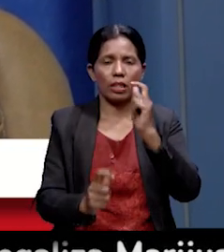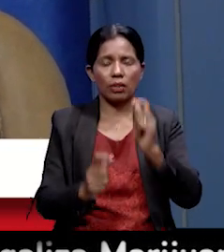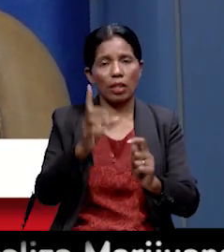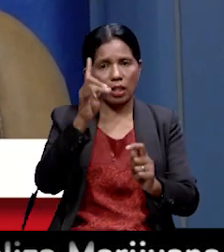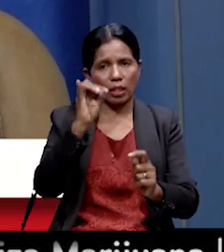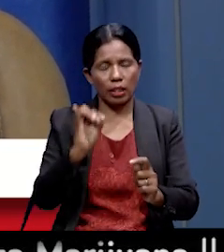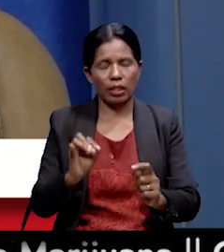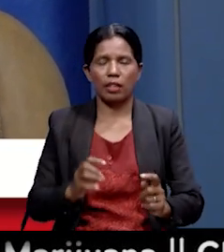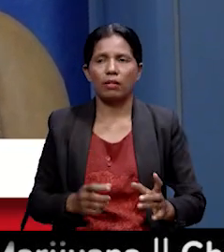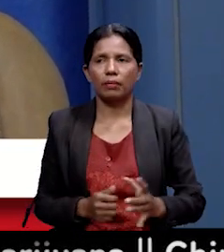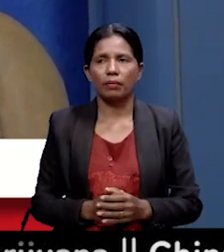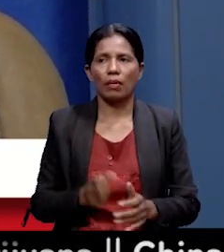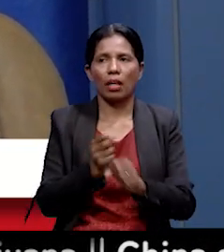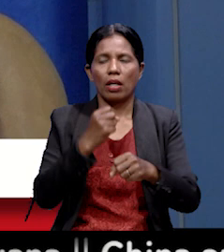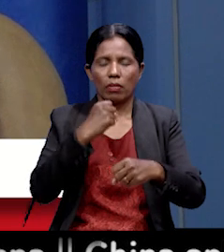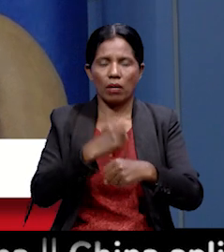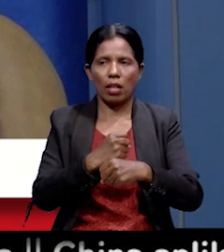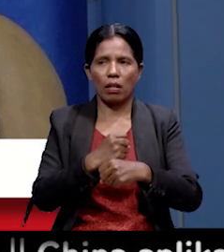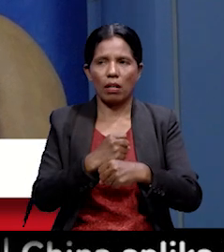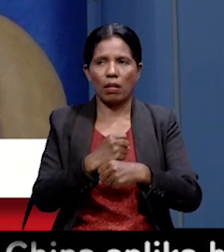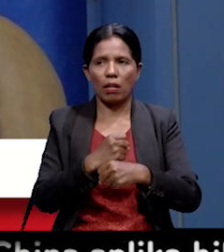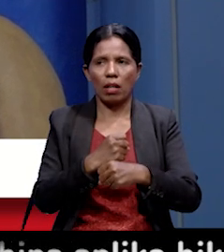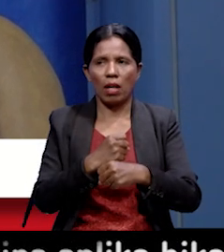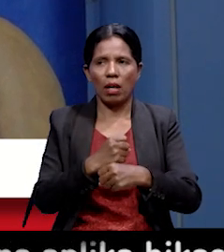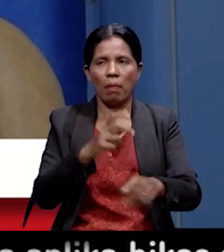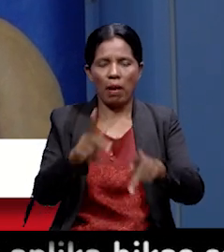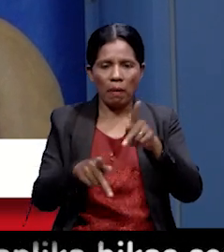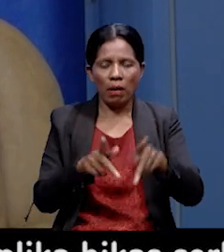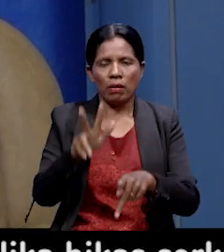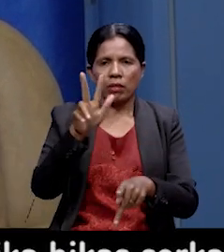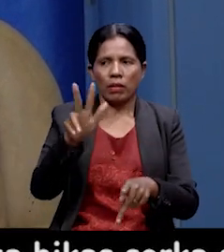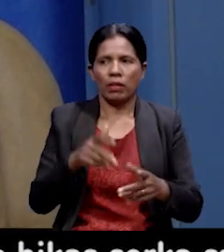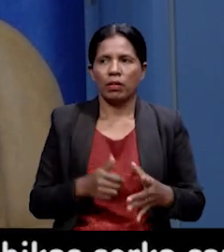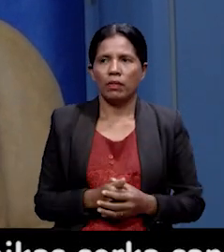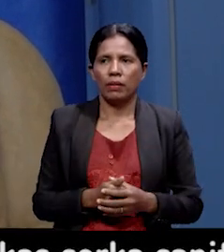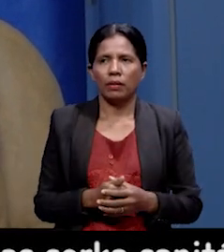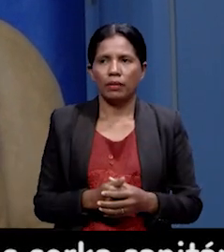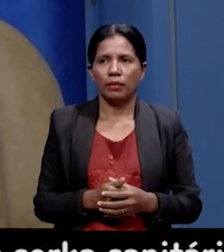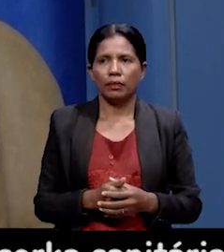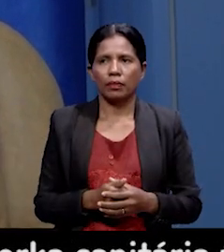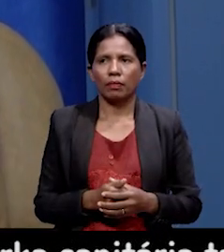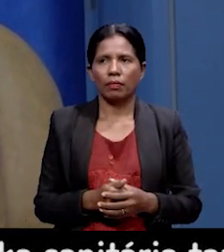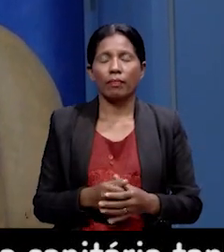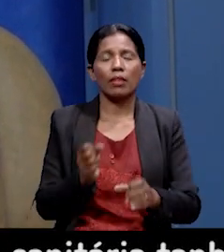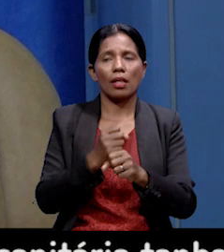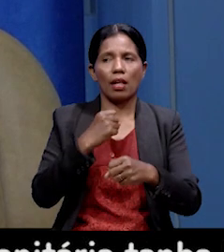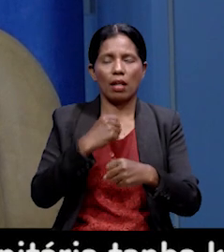dele. Atu halo detenção ba emanentolo, ao mesmo tempo halo mos busca